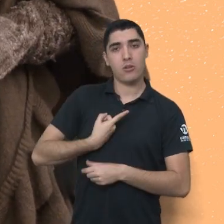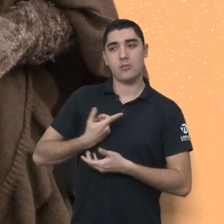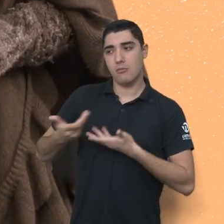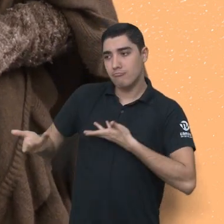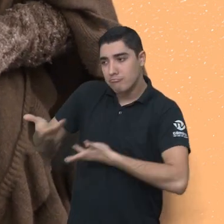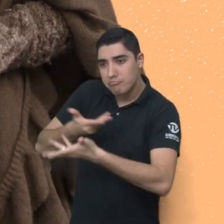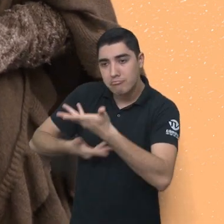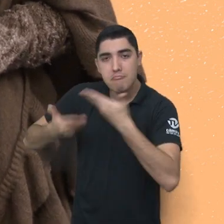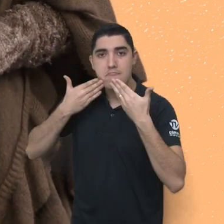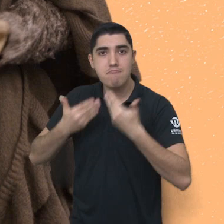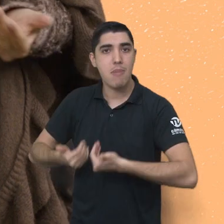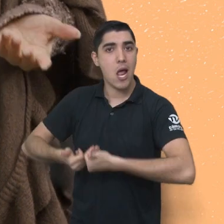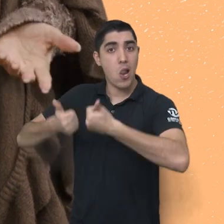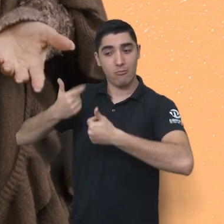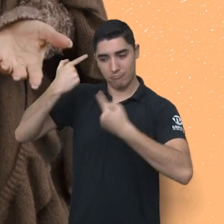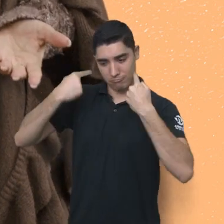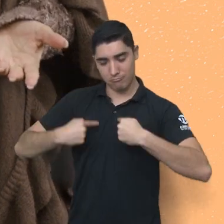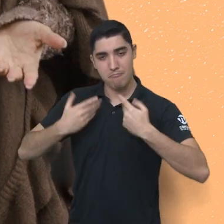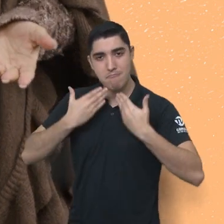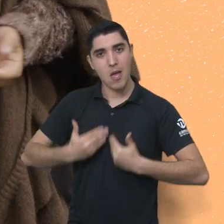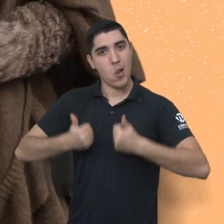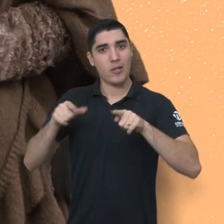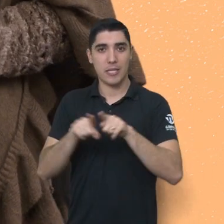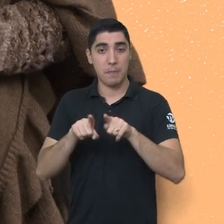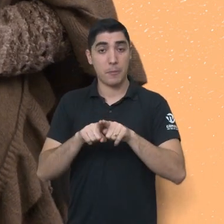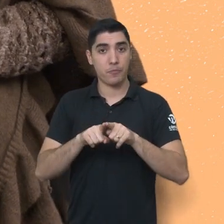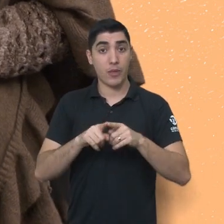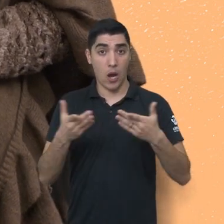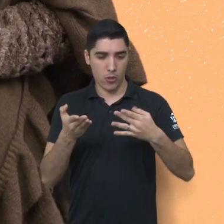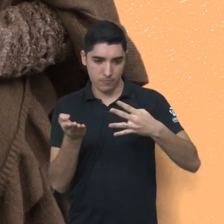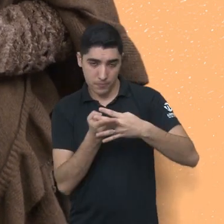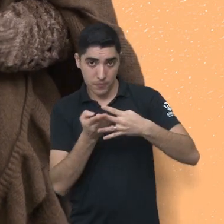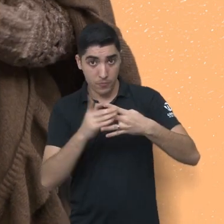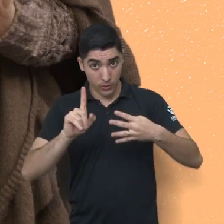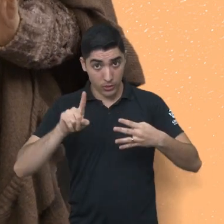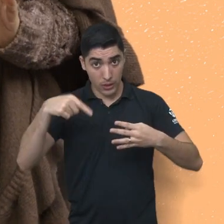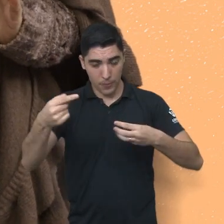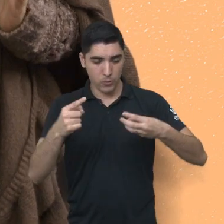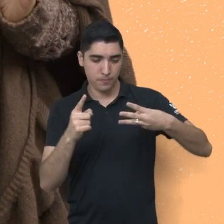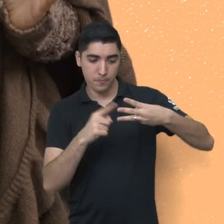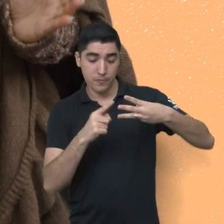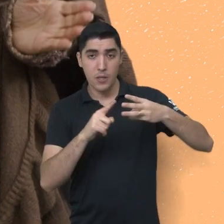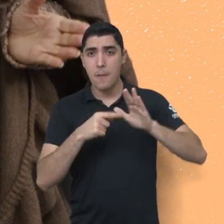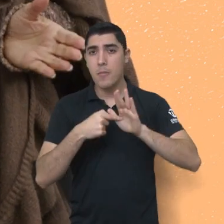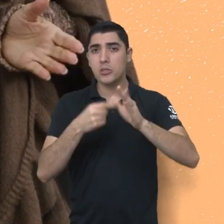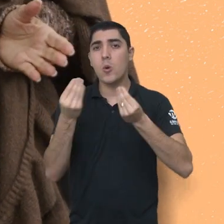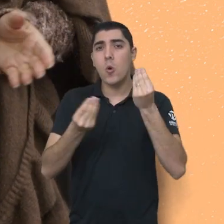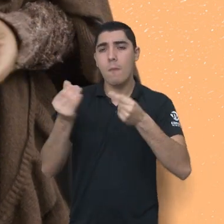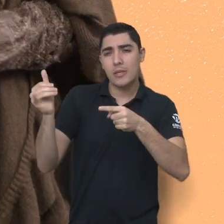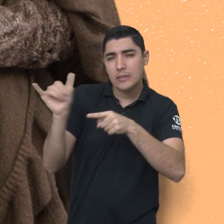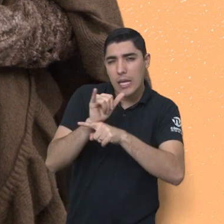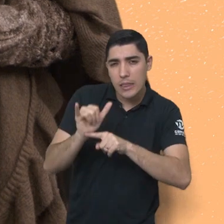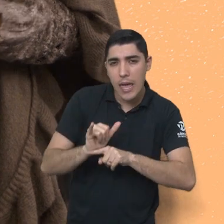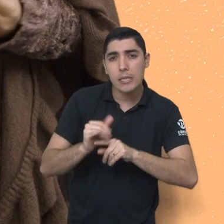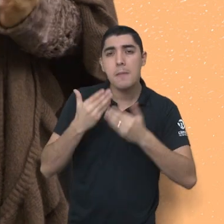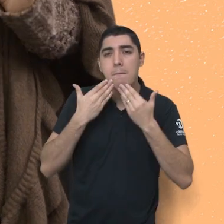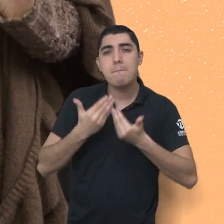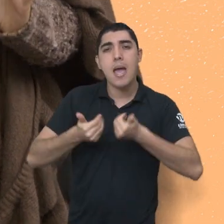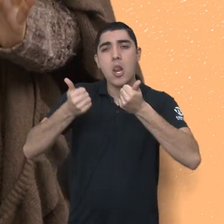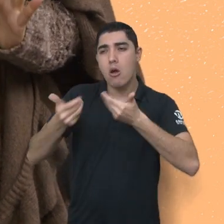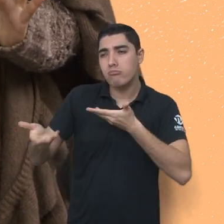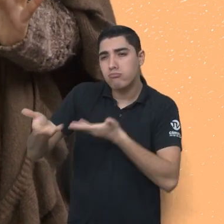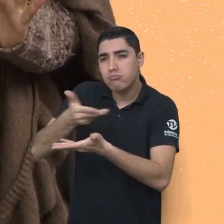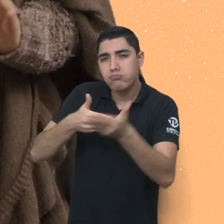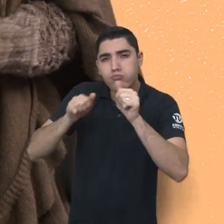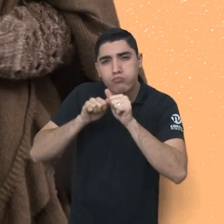nossas relações sociais e a nós mesmos após o intervalo vamos ver como criar estratégias e usar uma